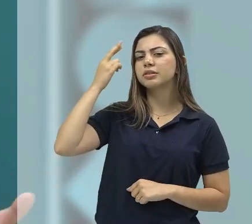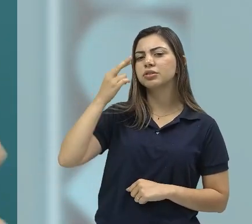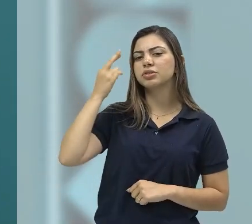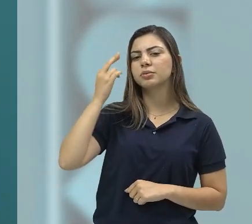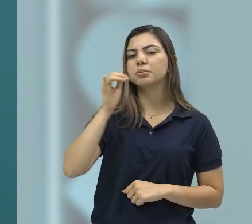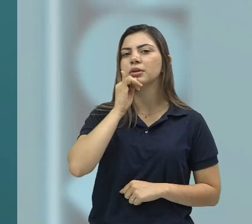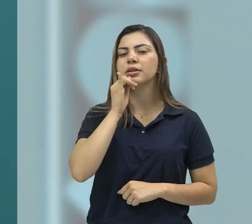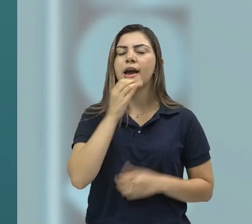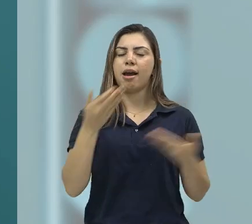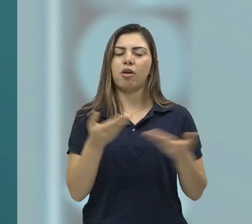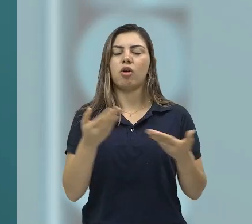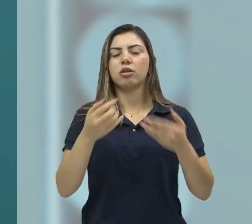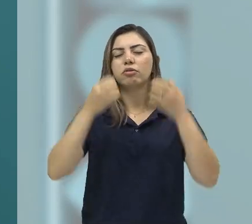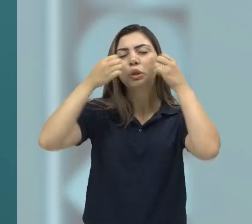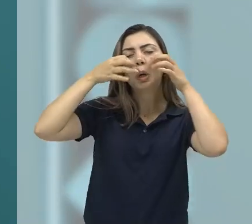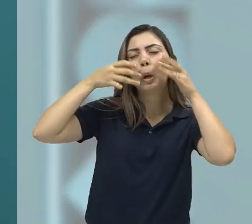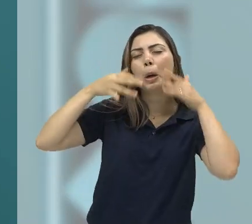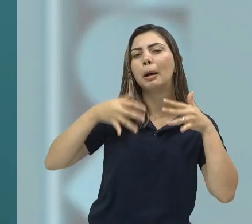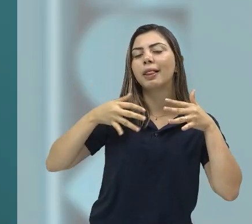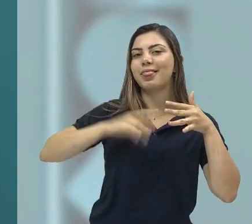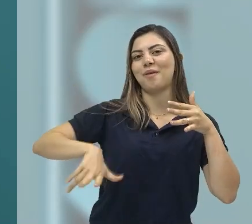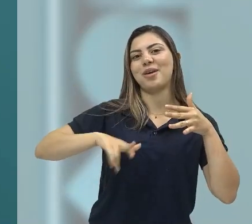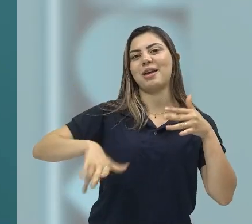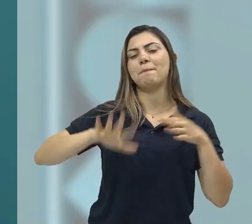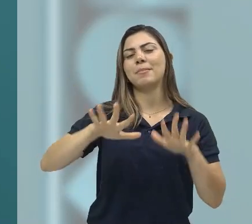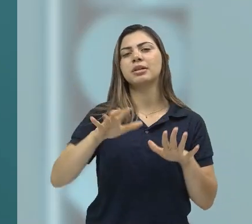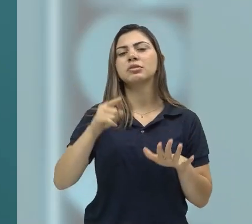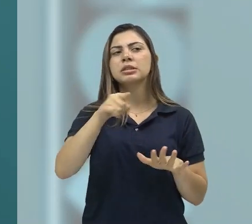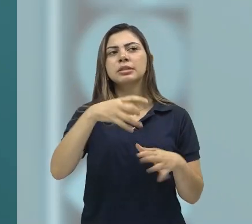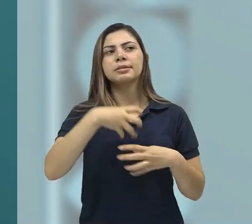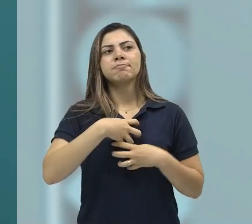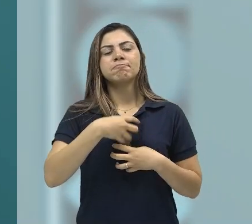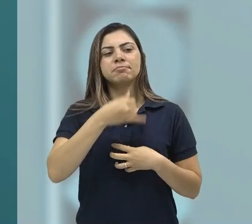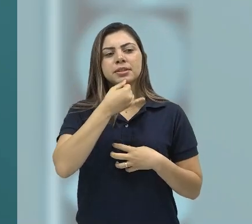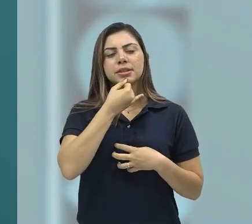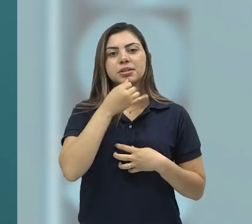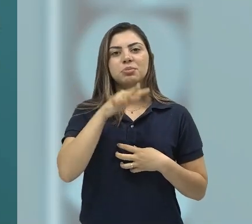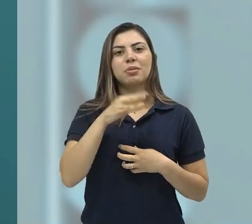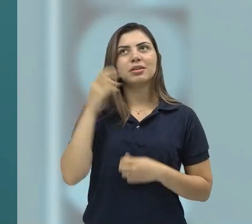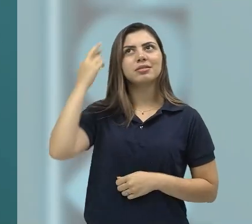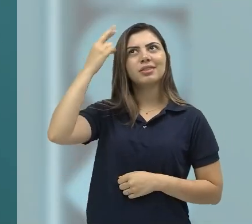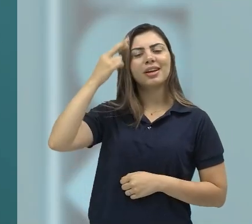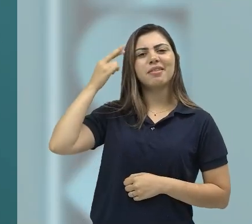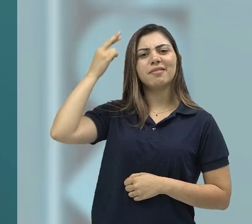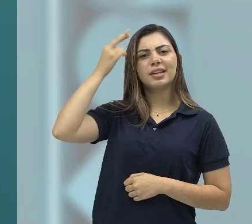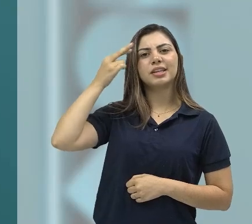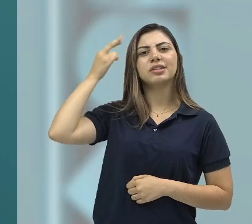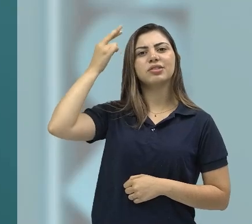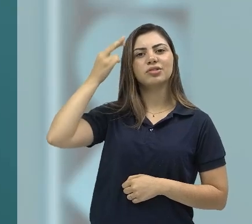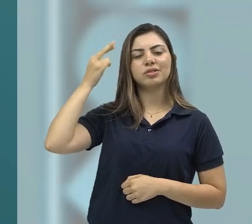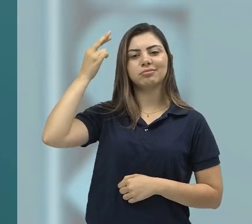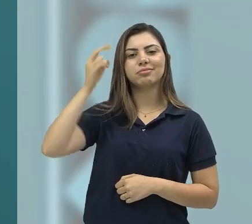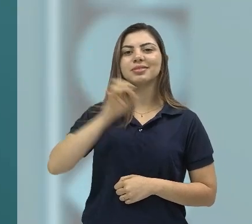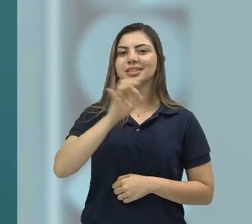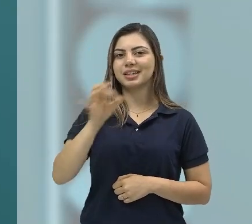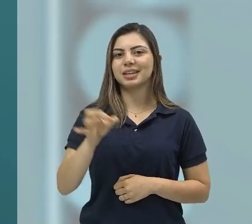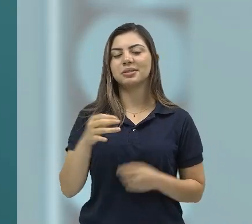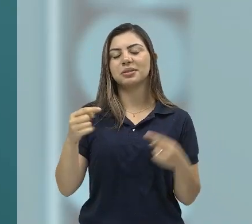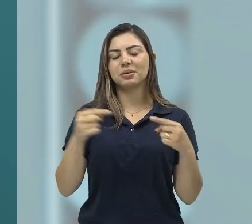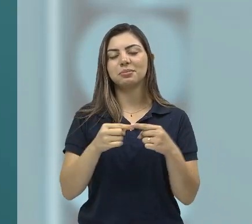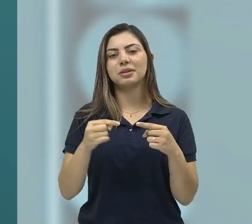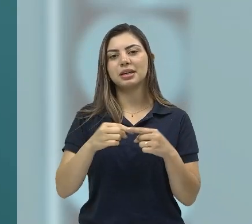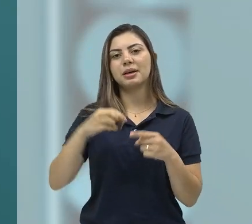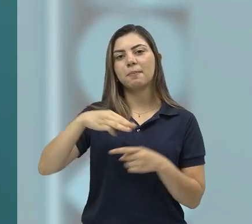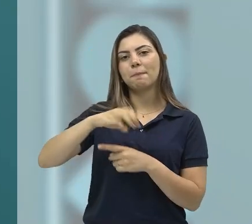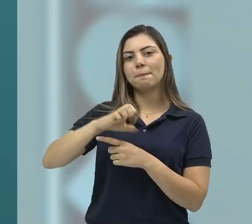que eu vou chorar agora. Não é isso que acontece. Mas é uma tristeza que leva você a uma reflexão. Então, é esse processo de melancolia. E se a